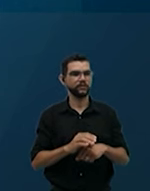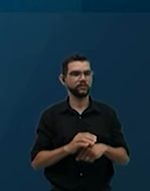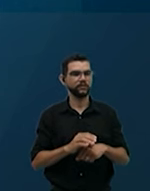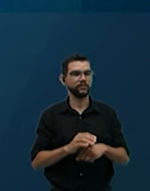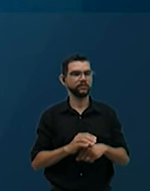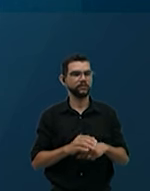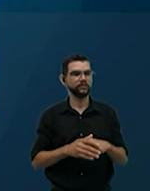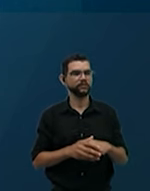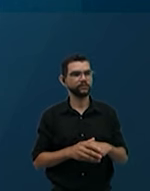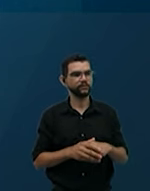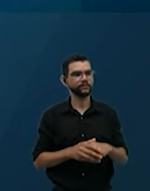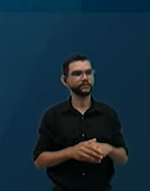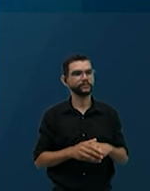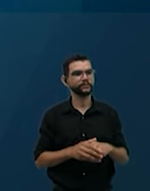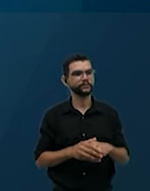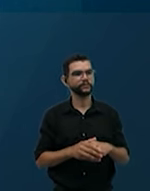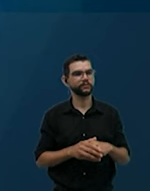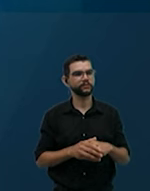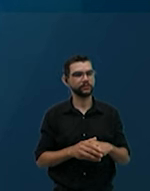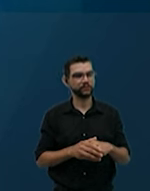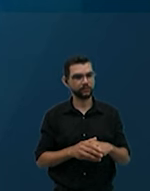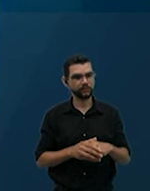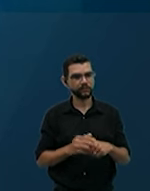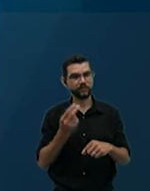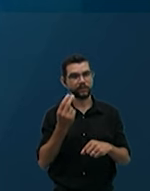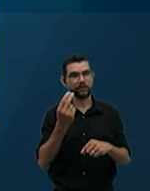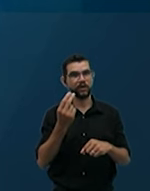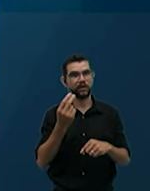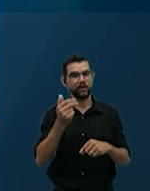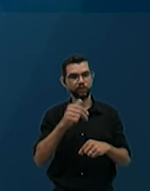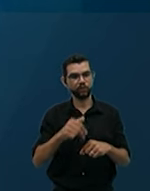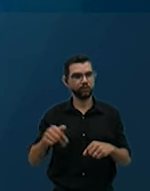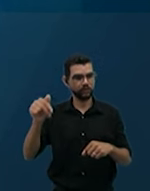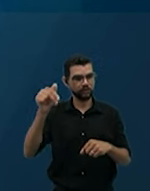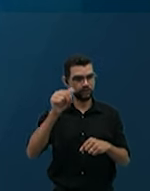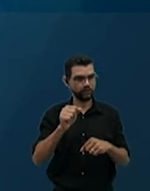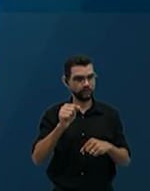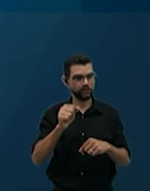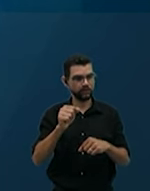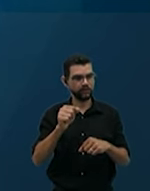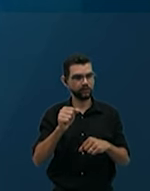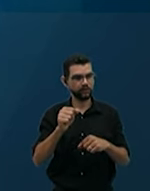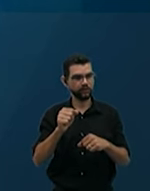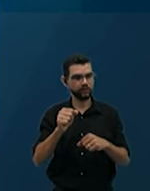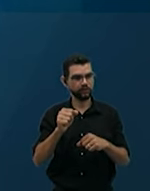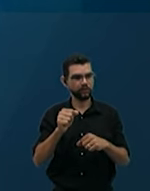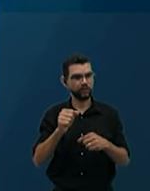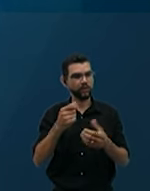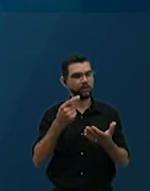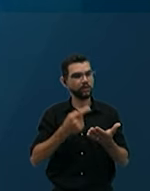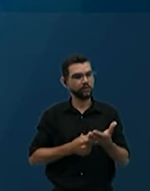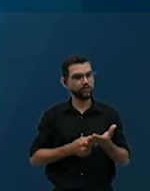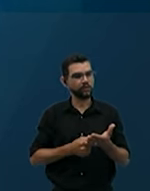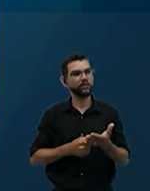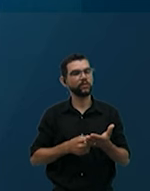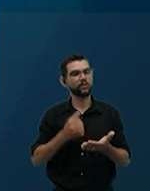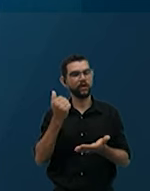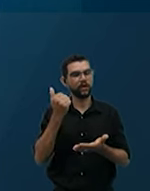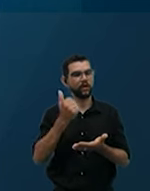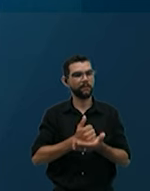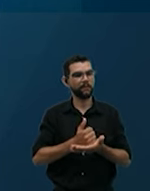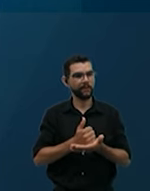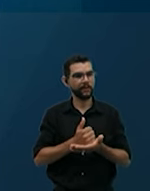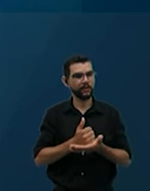884, 944, caput e parágrafo 1 do Código Civil, sustentando que o valor fixado para a indenização por